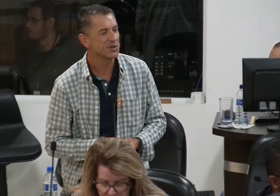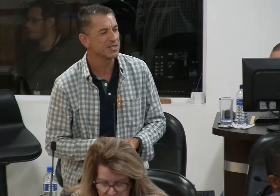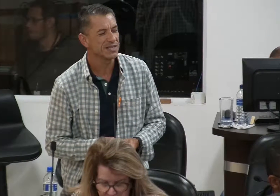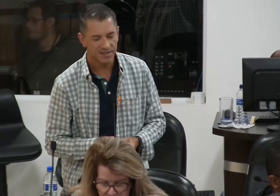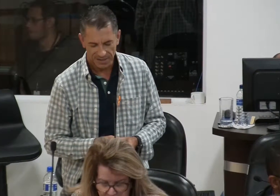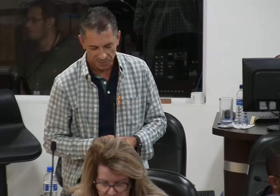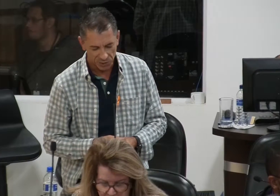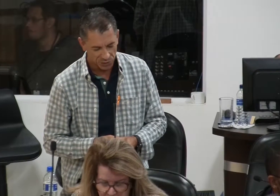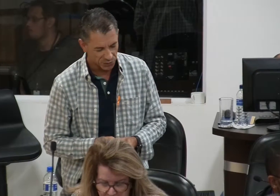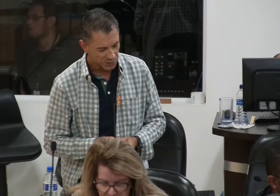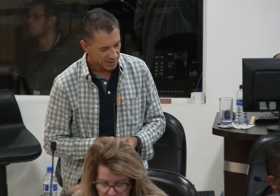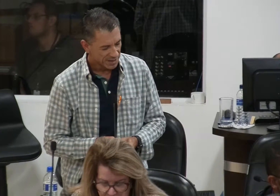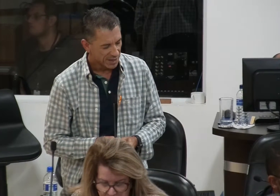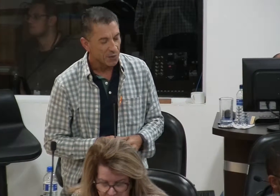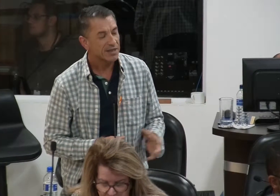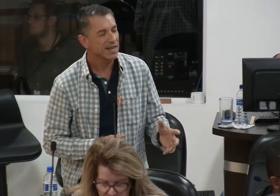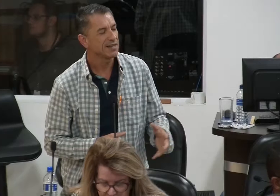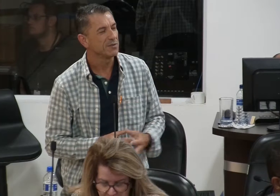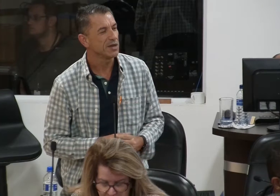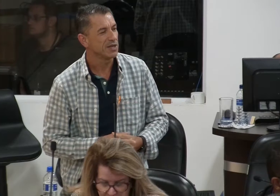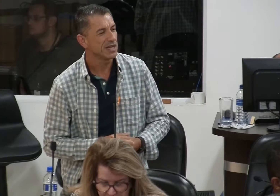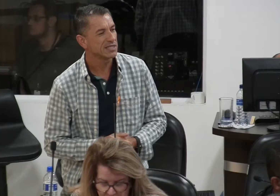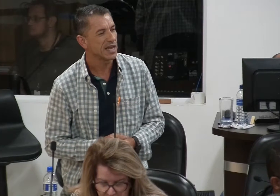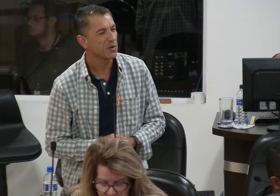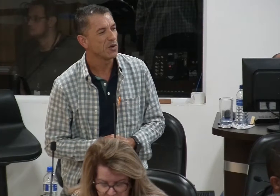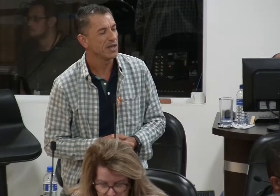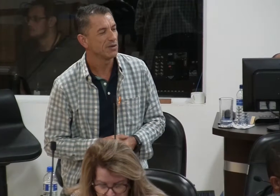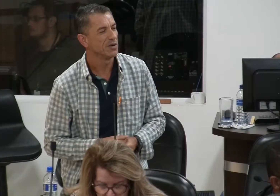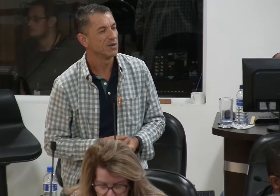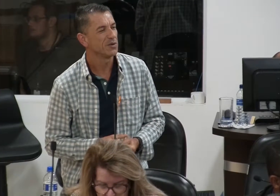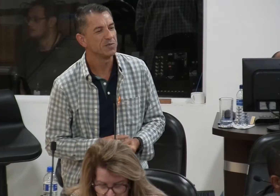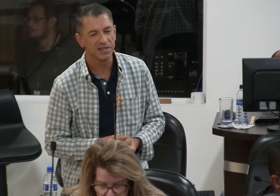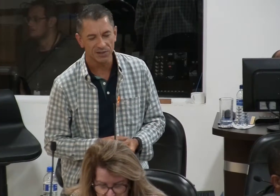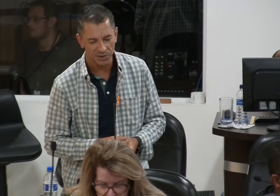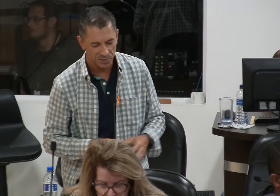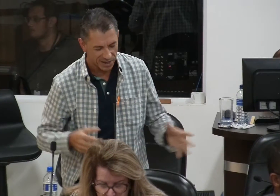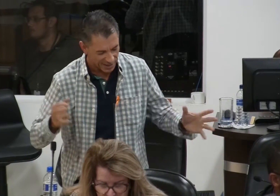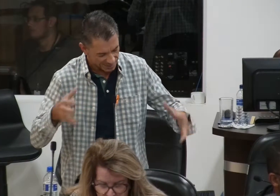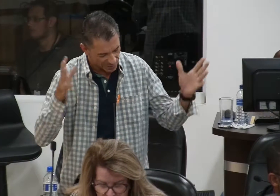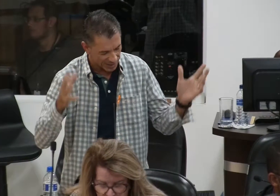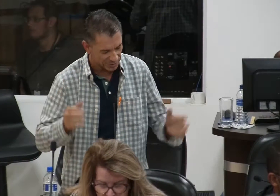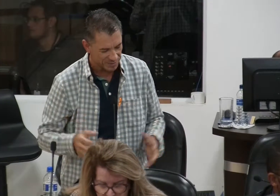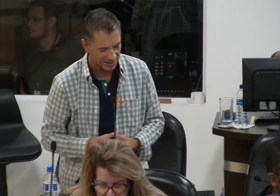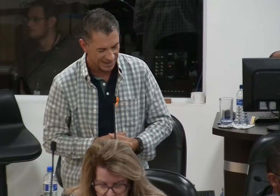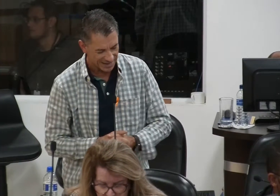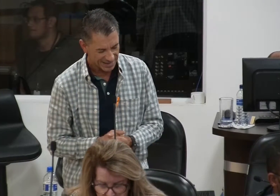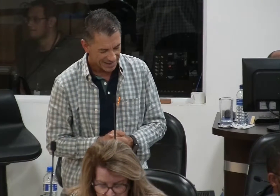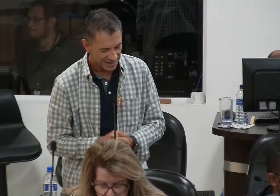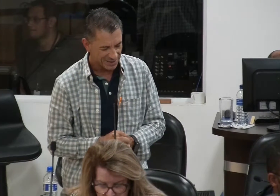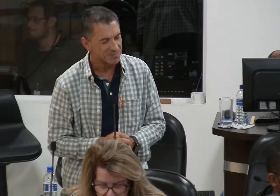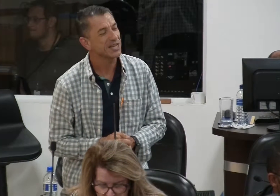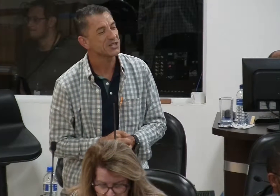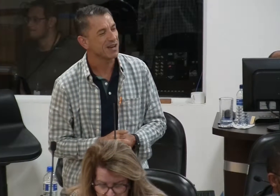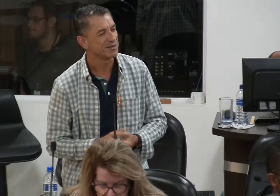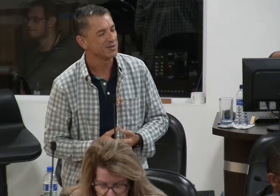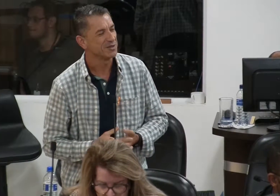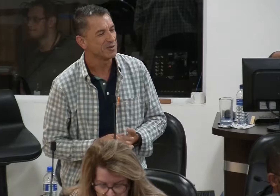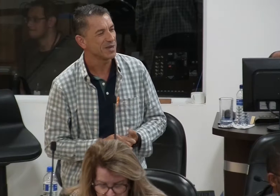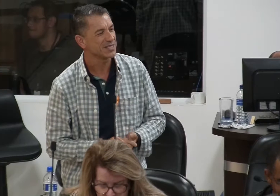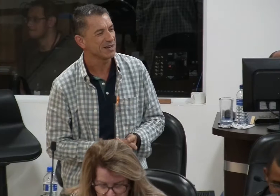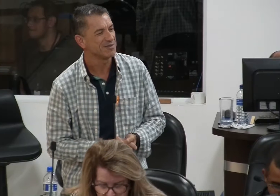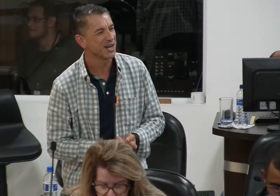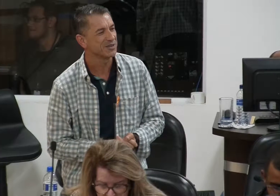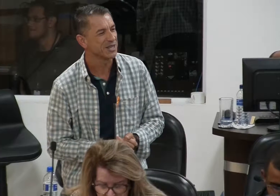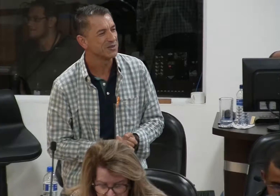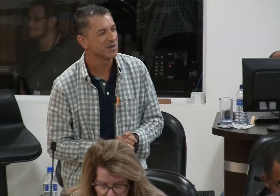lá de 12 minutos. E eu entrei no meio deles lá e corri com os meninos lá no meio, lá, embolei no meio lá, e eu me achava, viu?